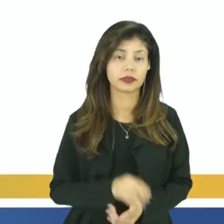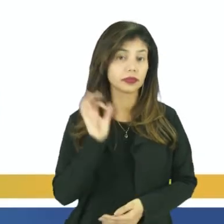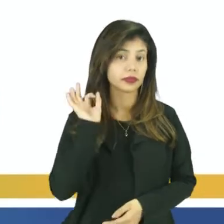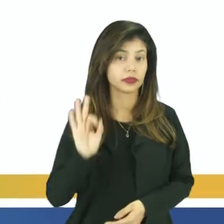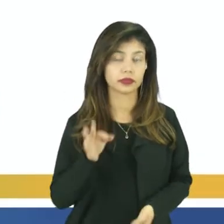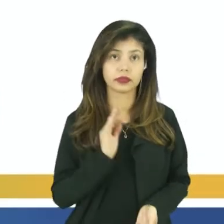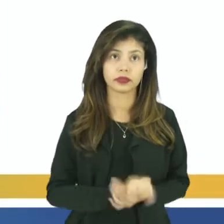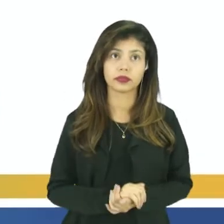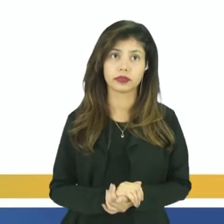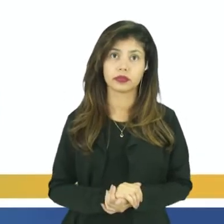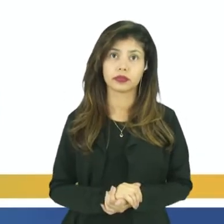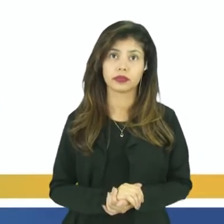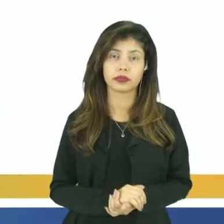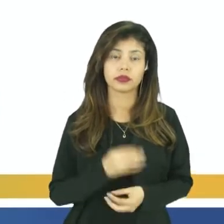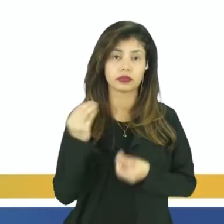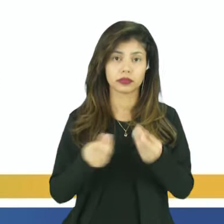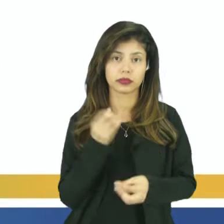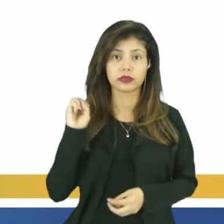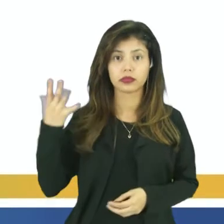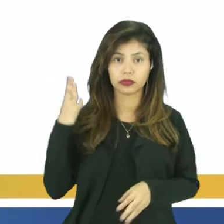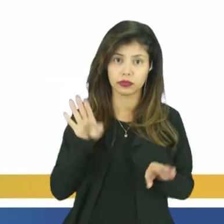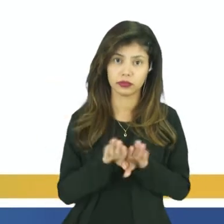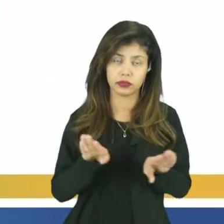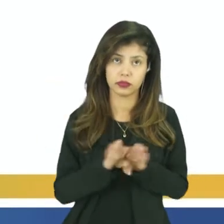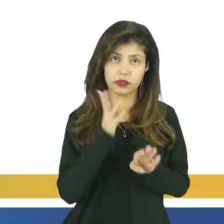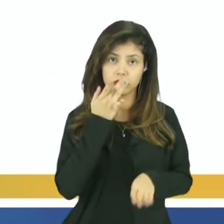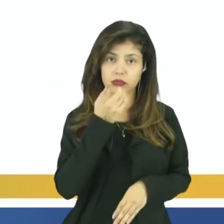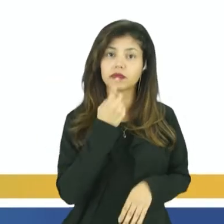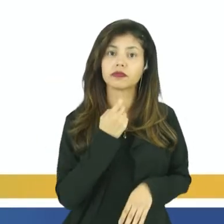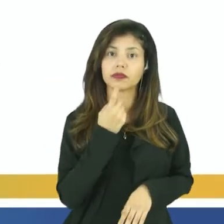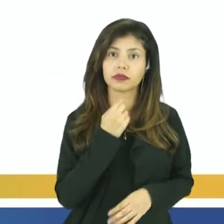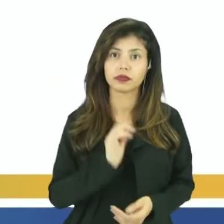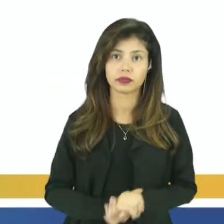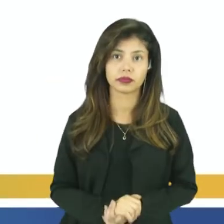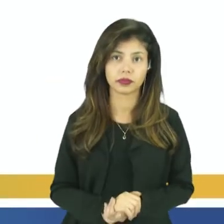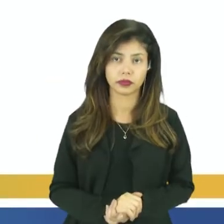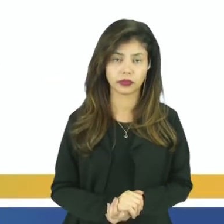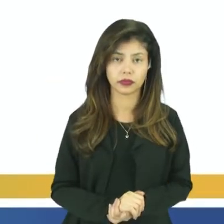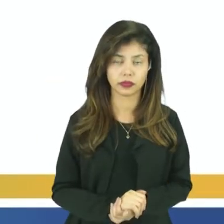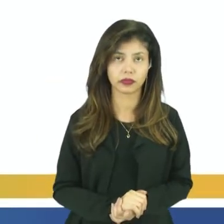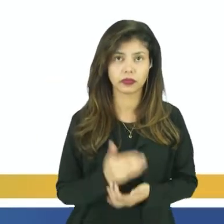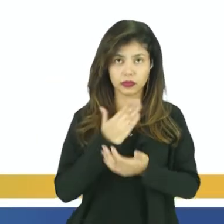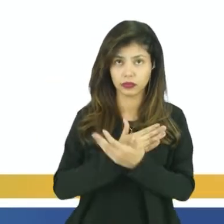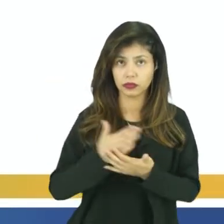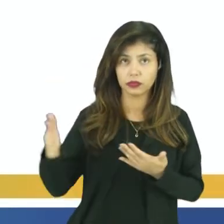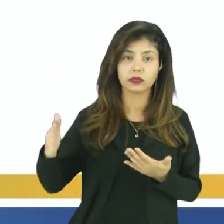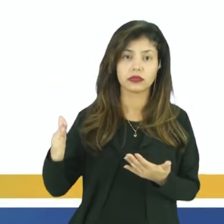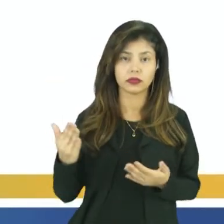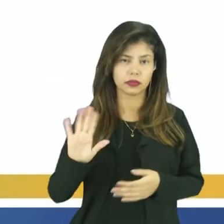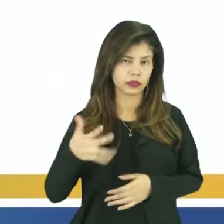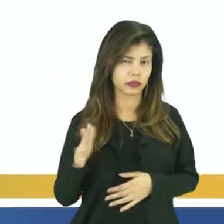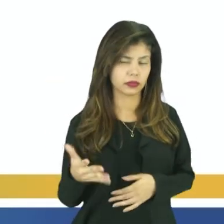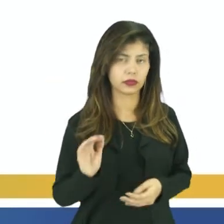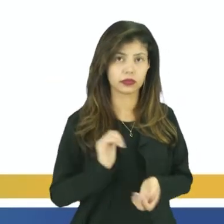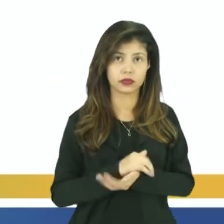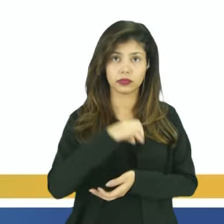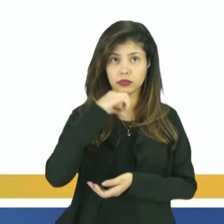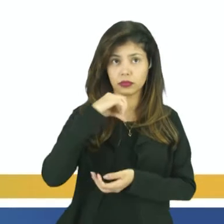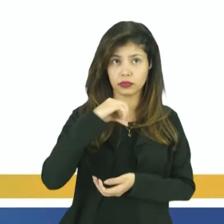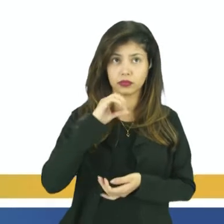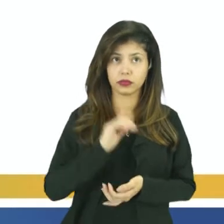certo? De igual modo acontece com o gráfico de cor vermelha. Ele começa mais ou menos em